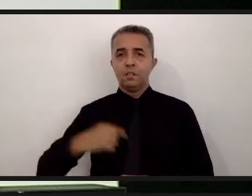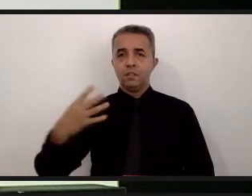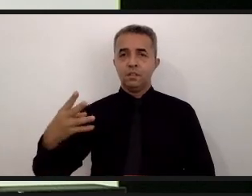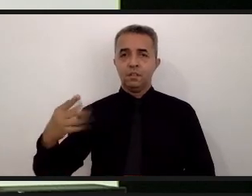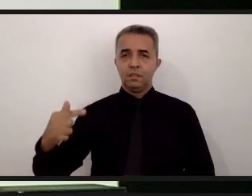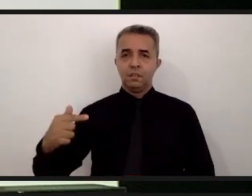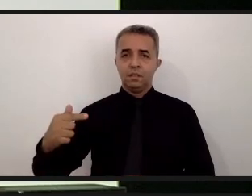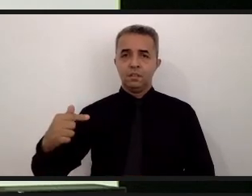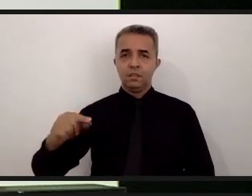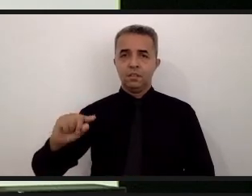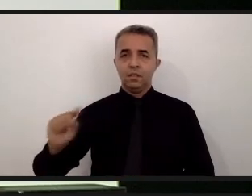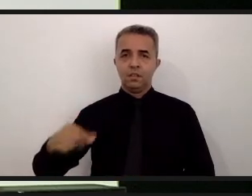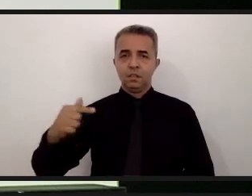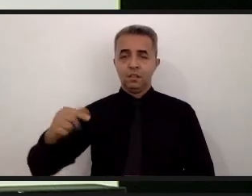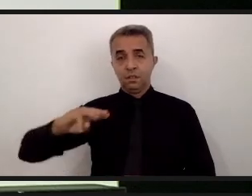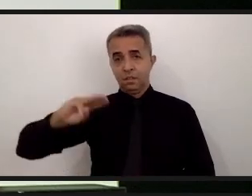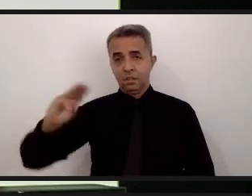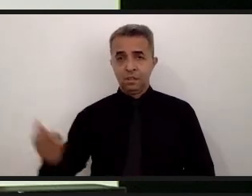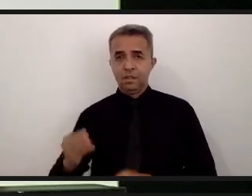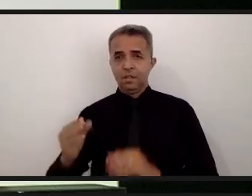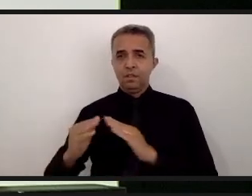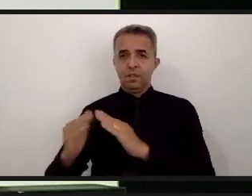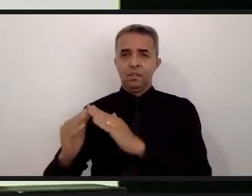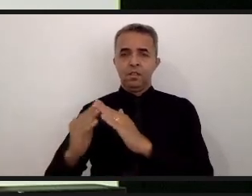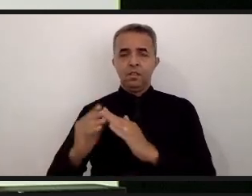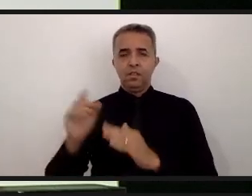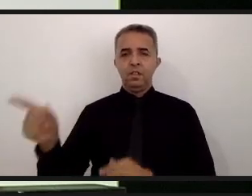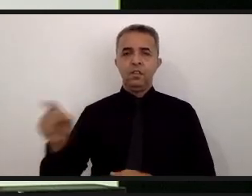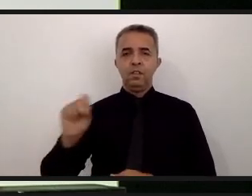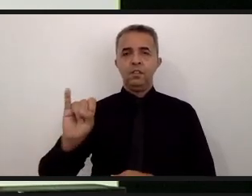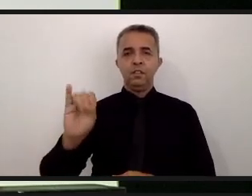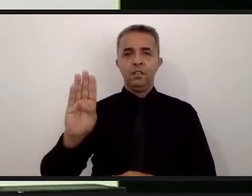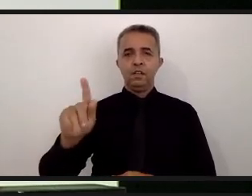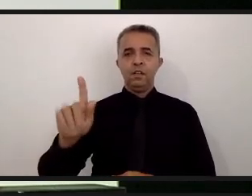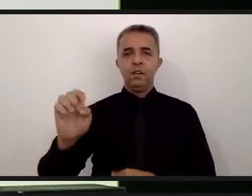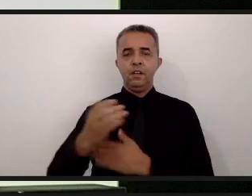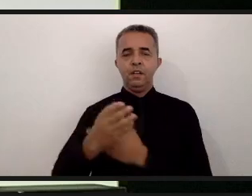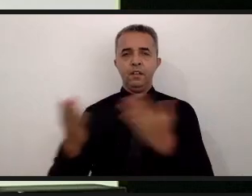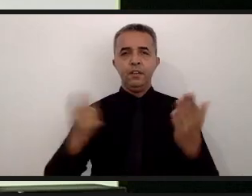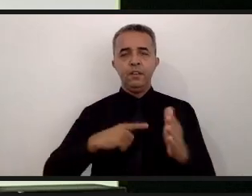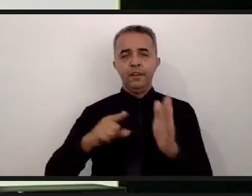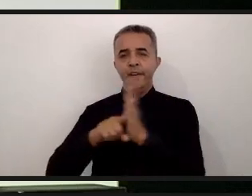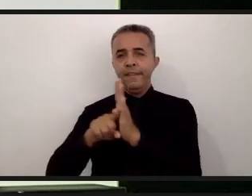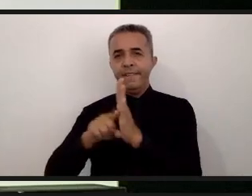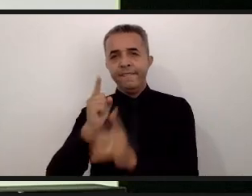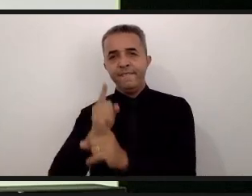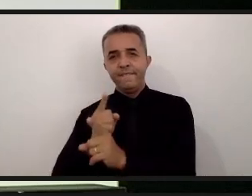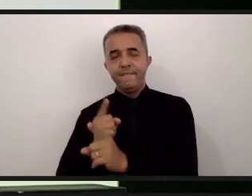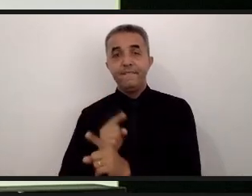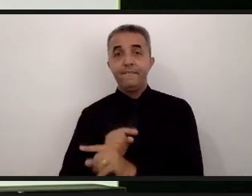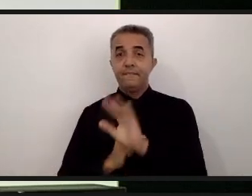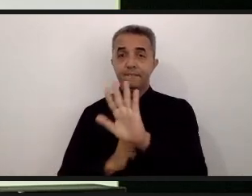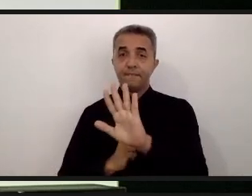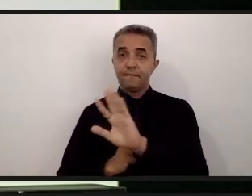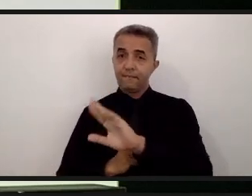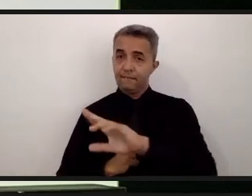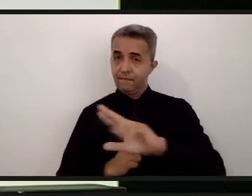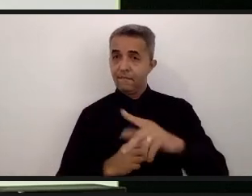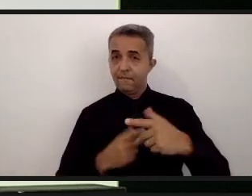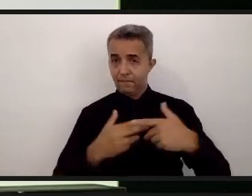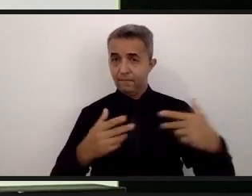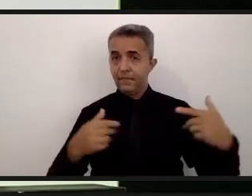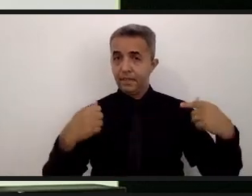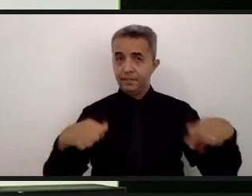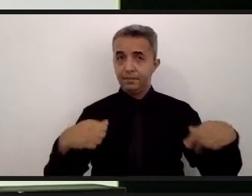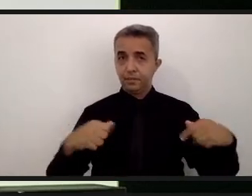milhões de domicílios pesquisados pelo IBGE no último censo. No entanto, muitas mudanças precisam ser realizadas